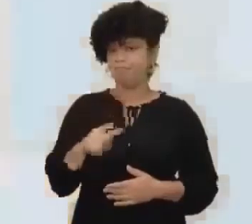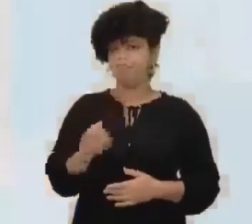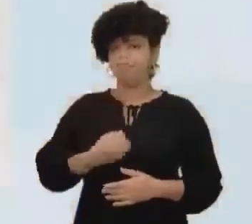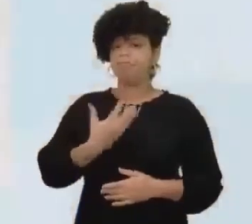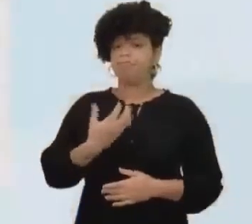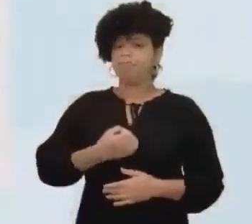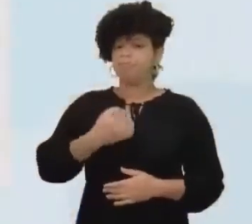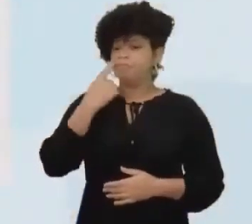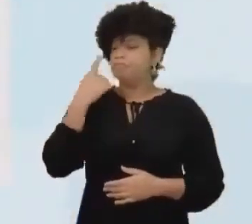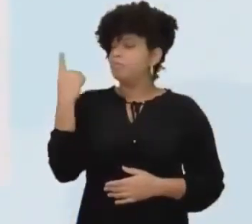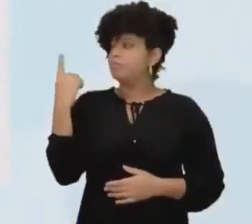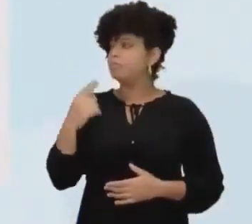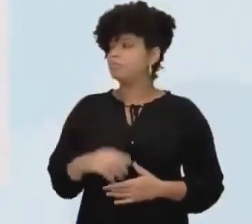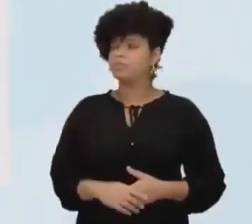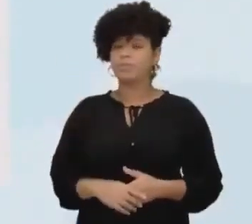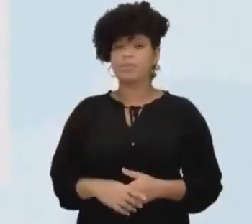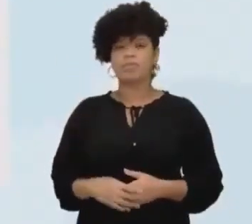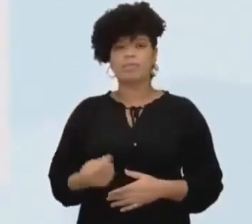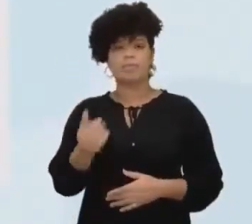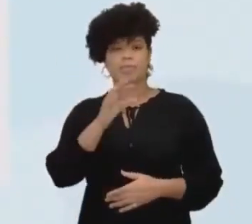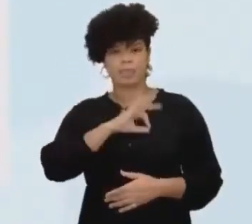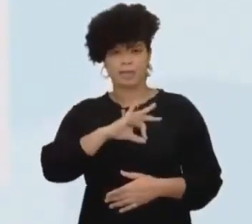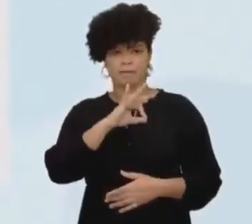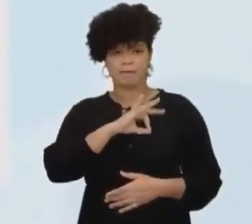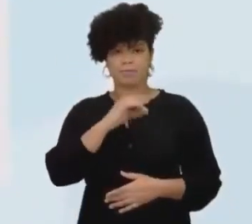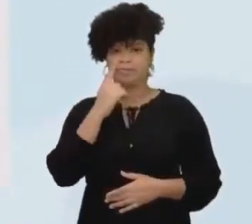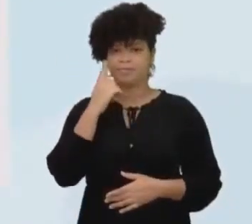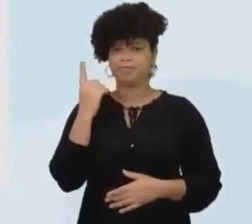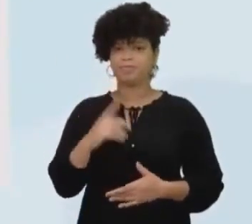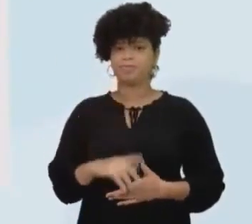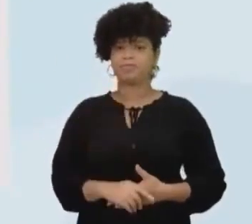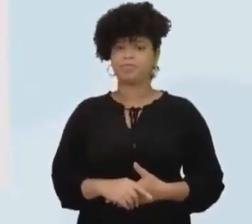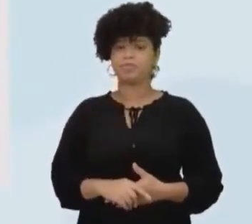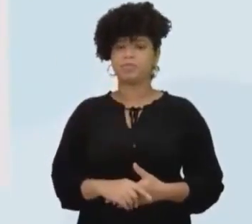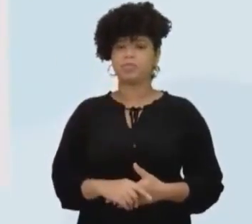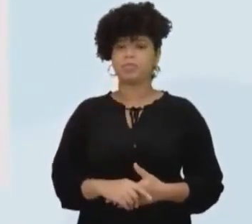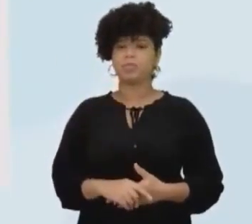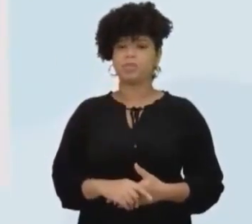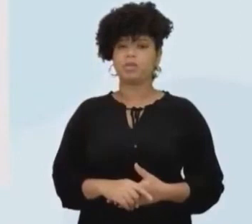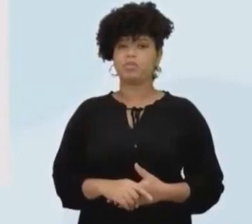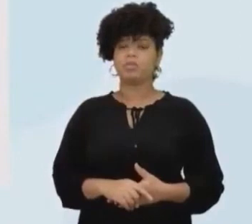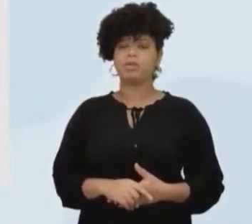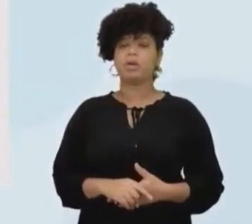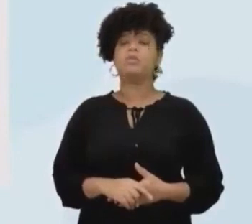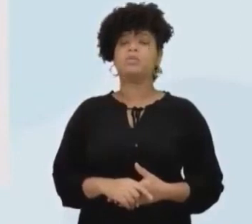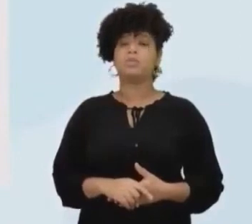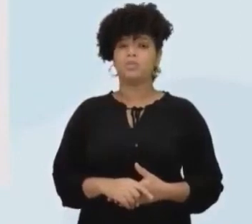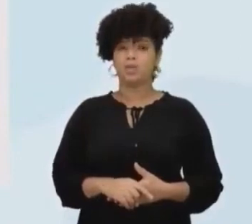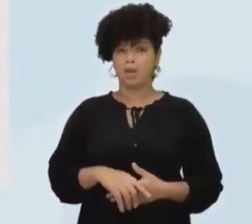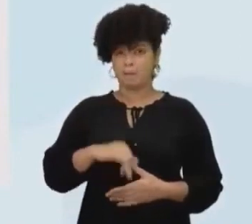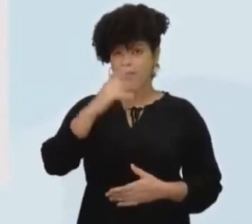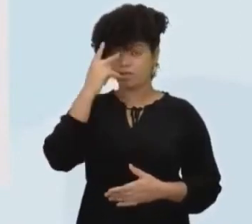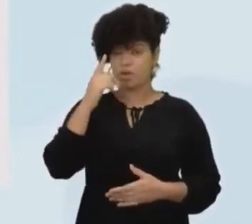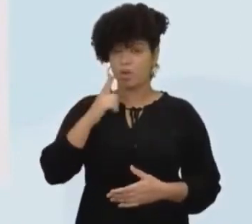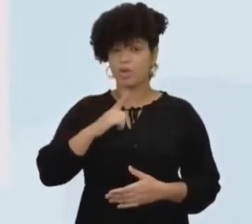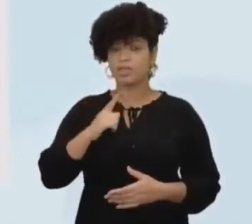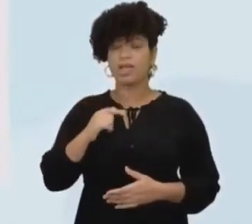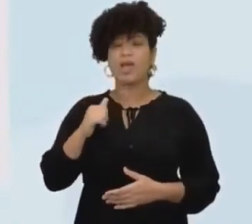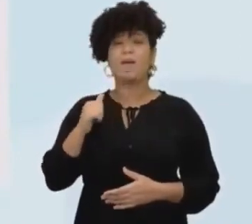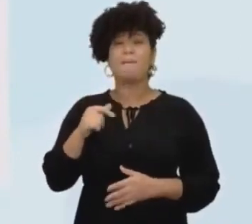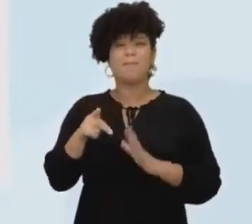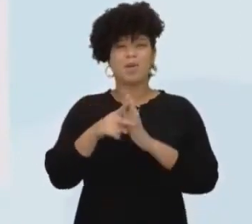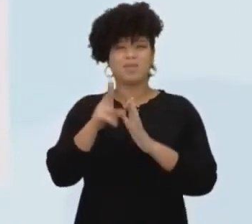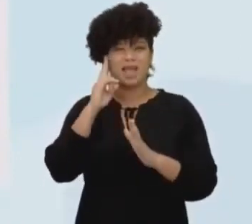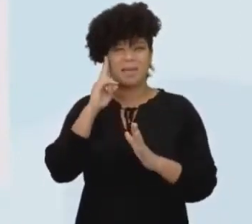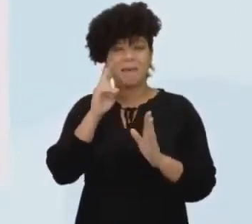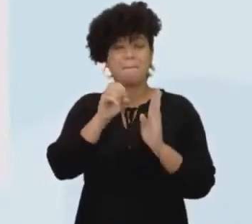dado programas de transferência de renda tá lá o rendimento médio domiciliar per capito para quem recebe Bolsa Família